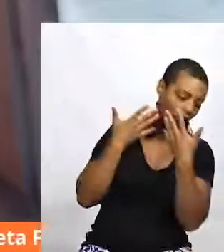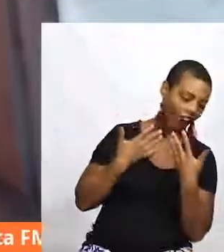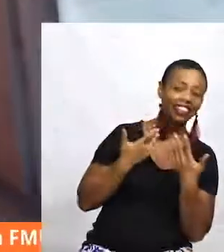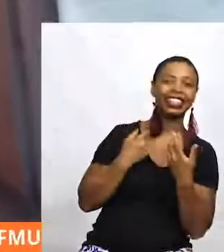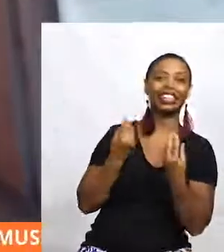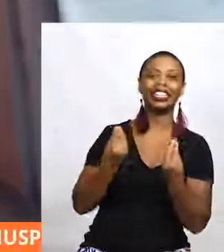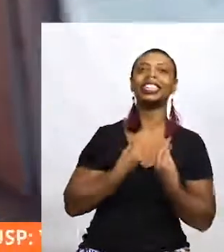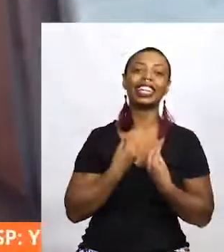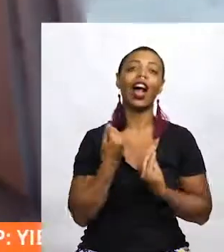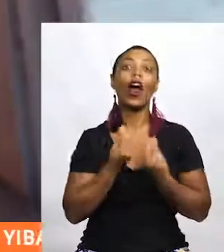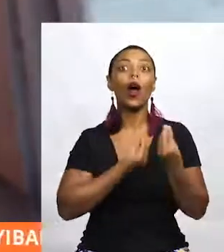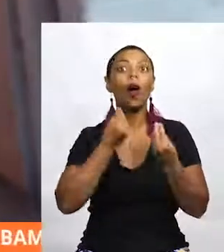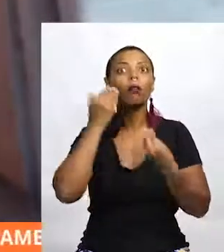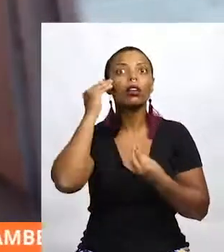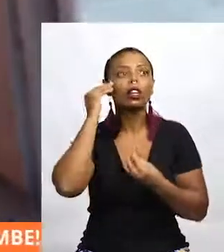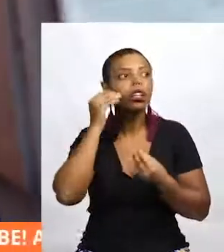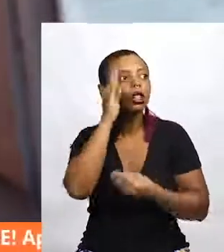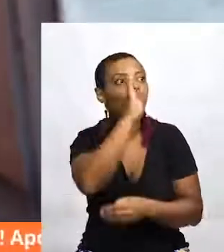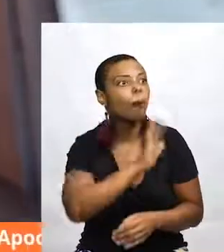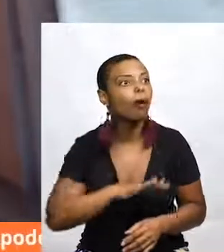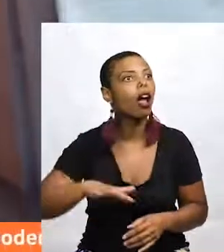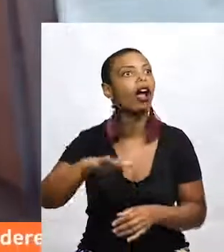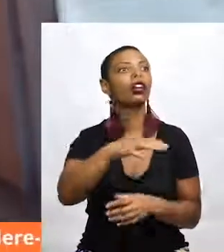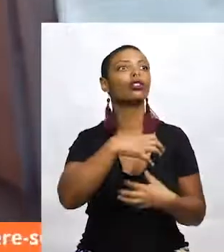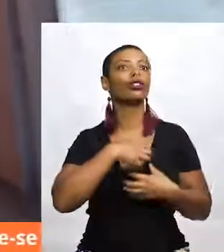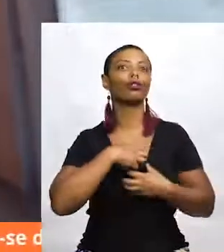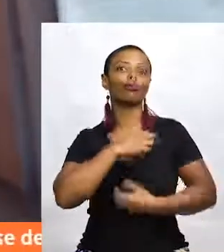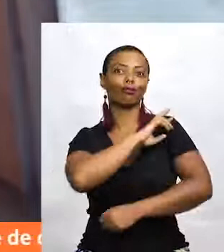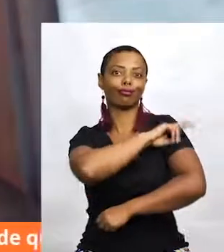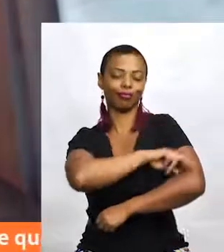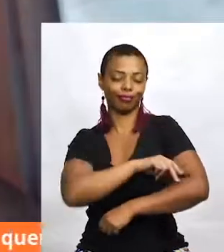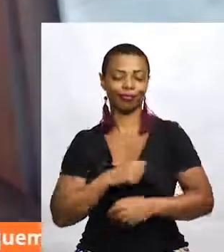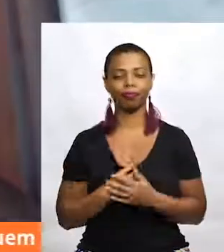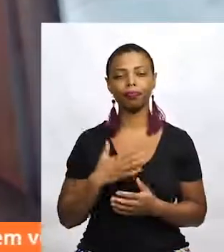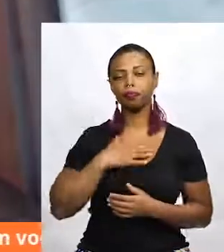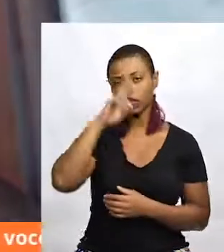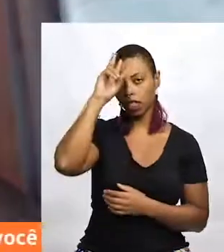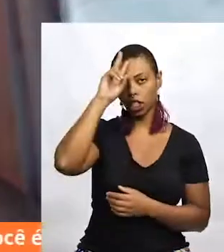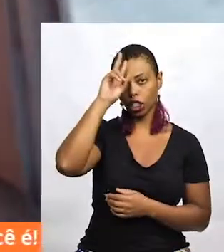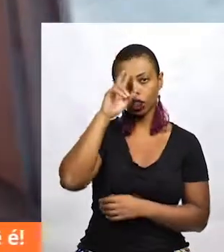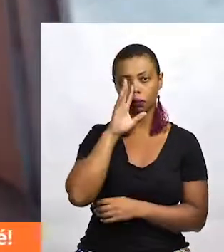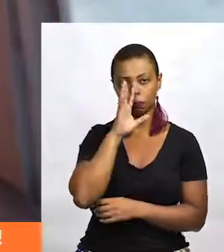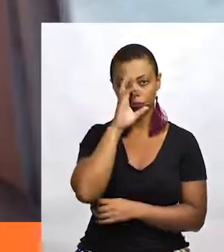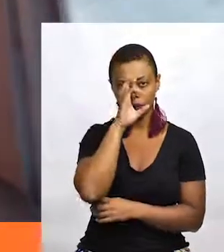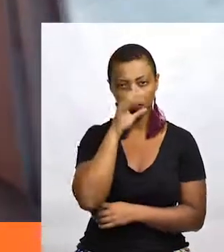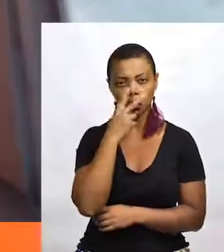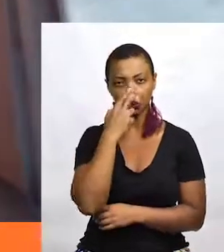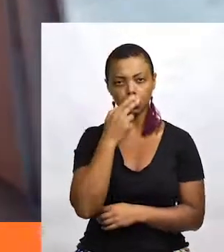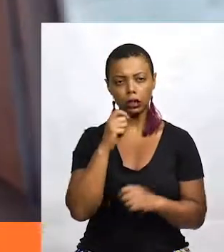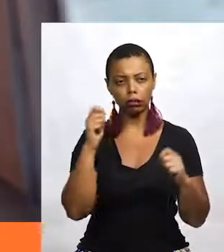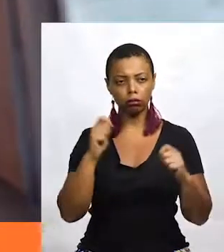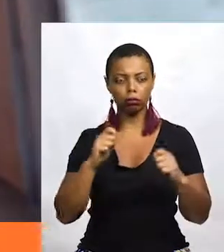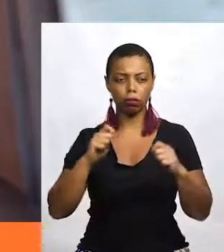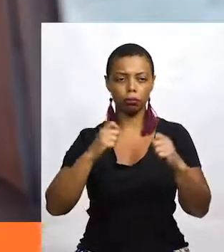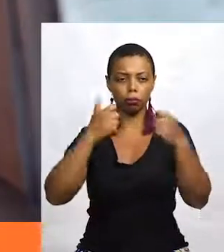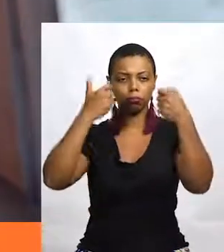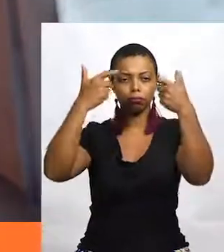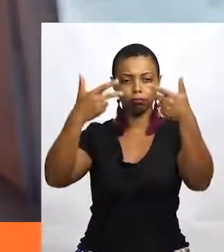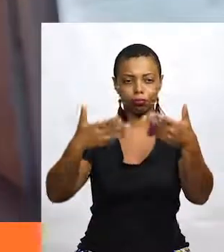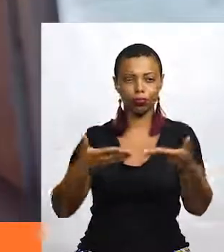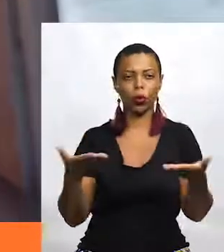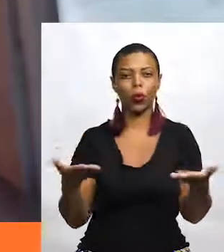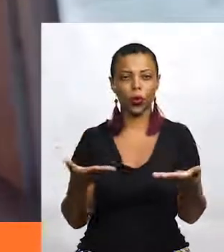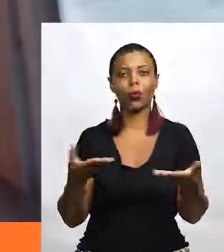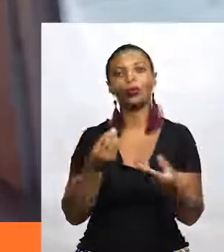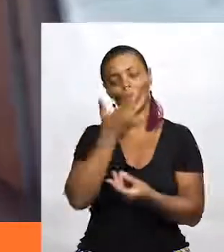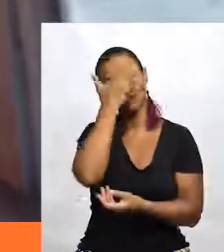para a realidade racial brasileira. A minha história de resistência, como acho que vou compartilhar de boa parte,